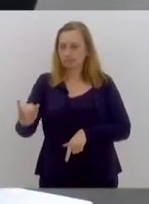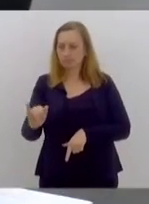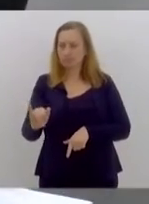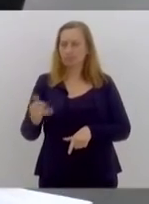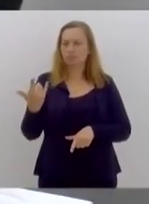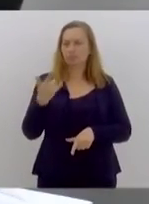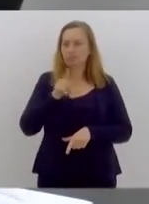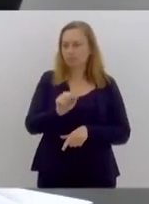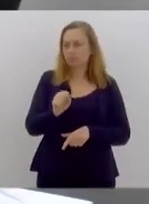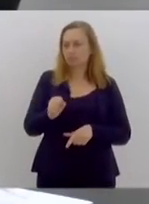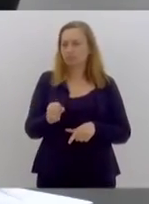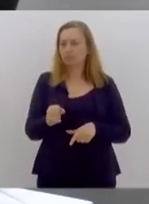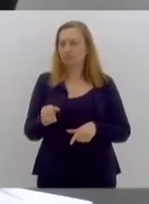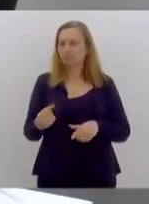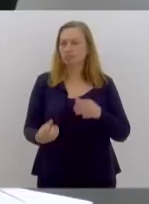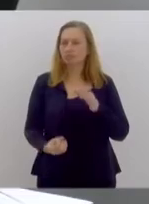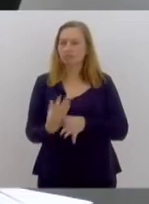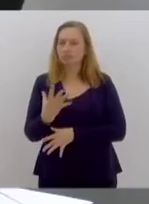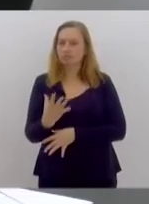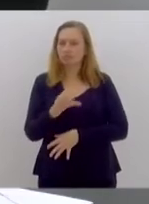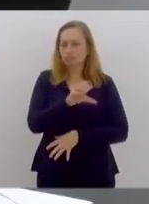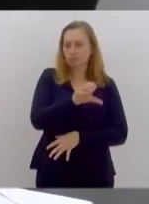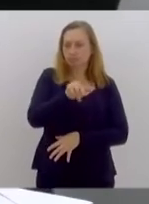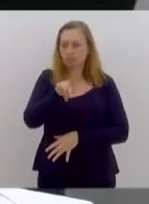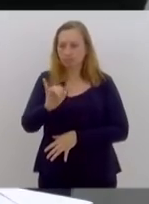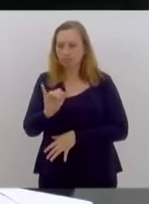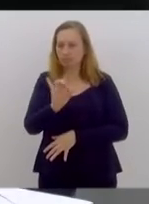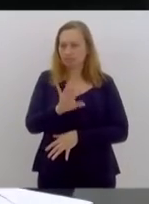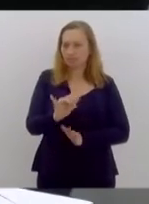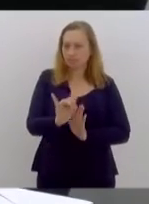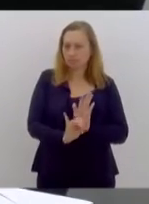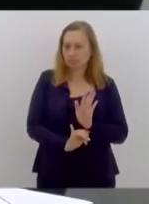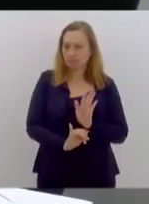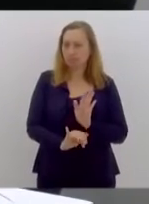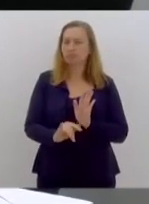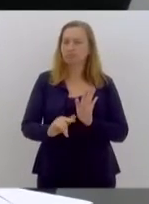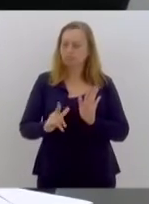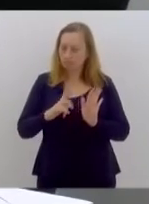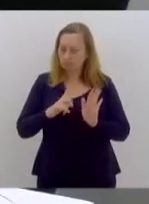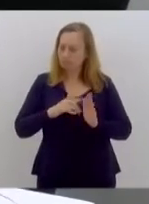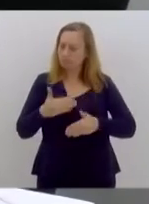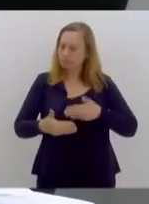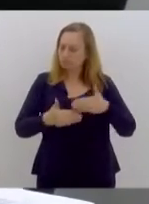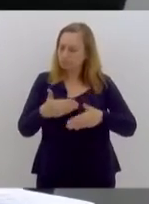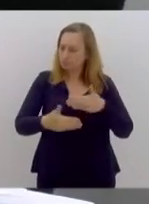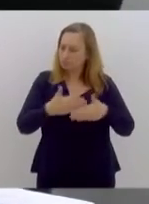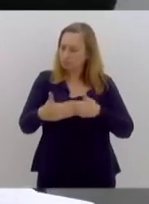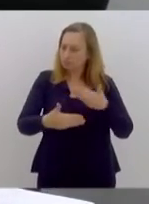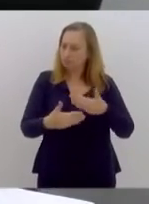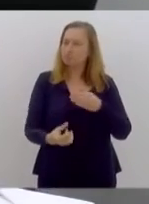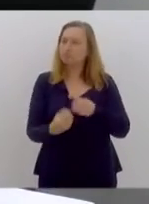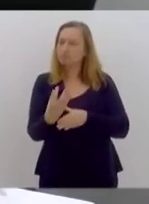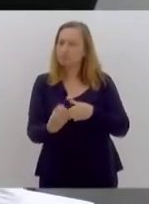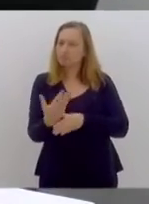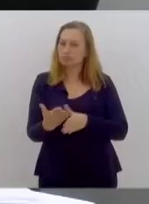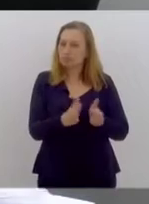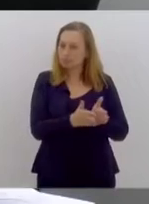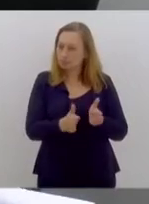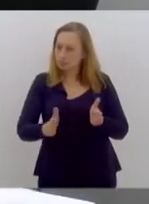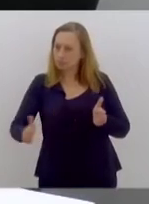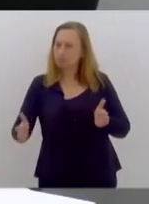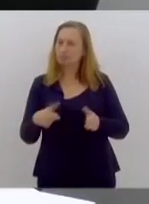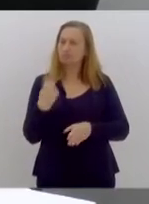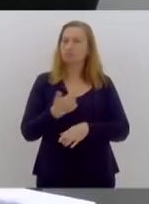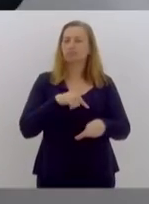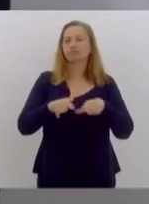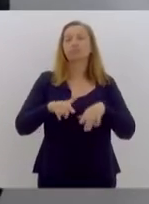sendo produzidas Ou seja a CPI Lucinha não tem só um relatório final né ela tem avanços que foram produzidos ao longo do nosso trabalho aqui